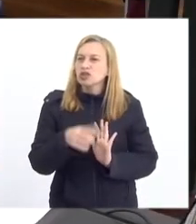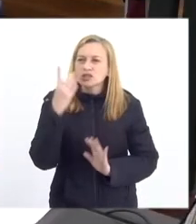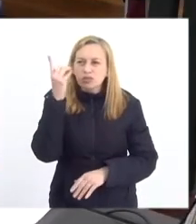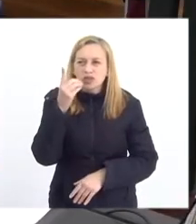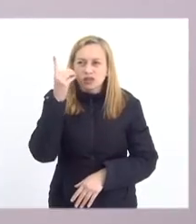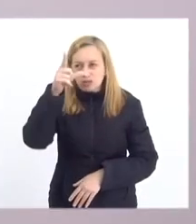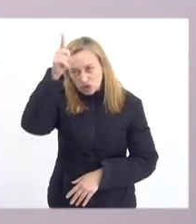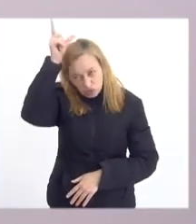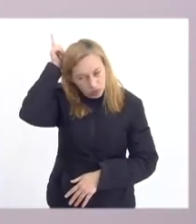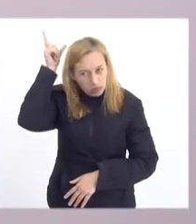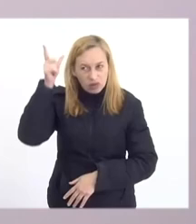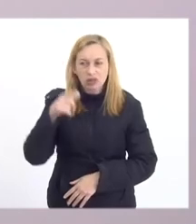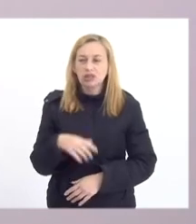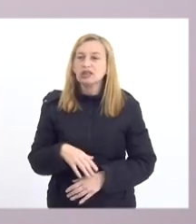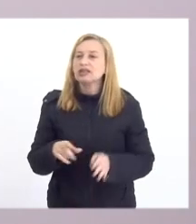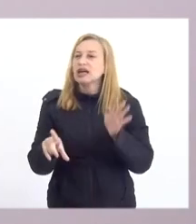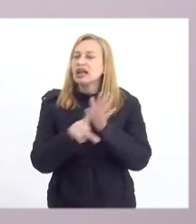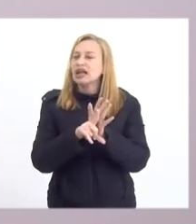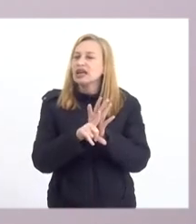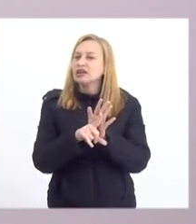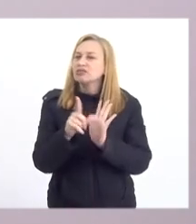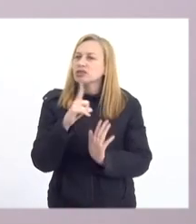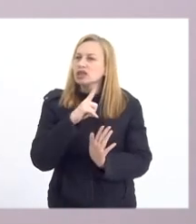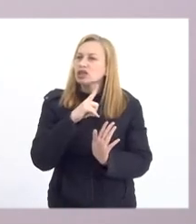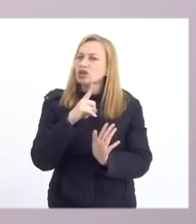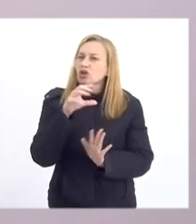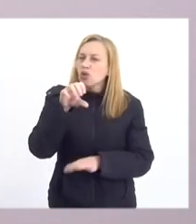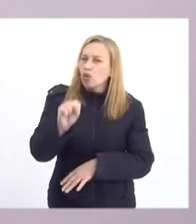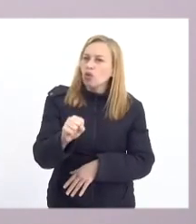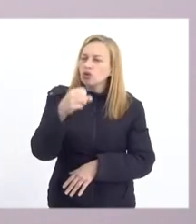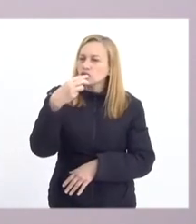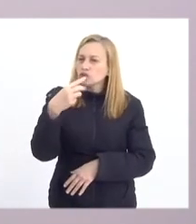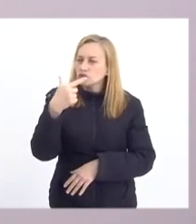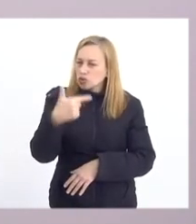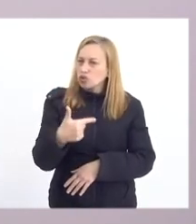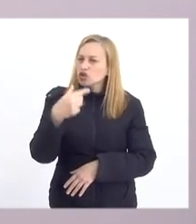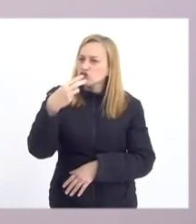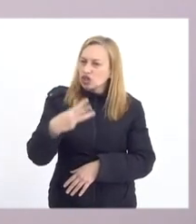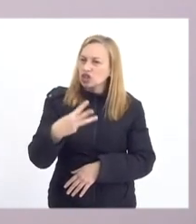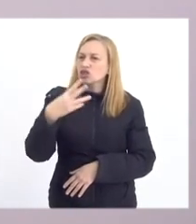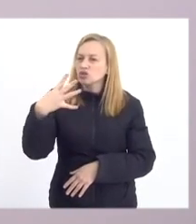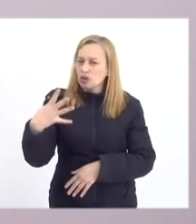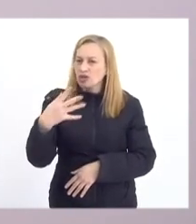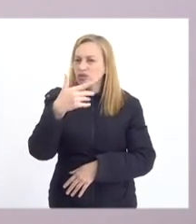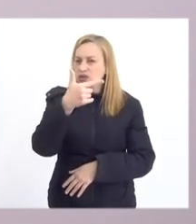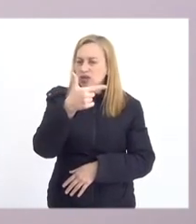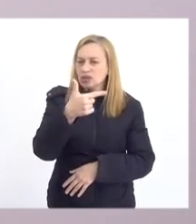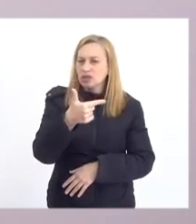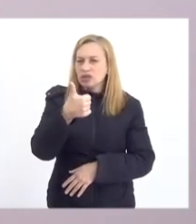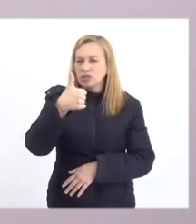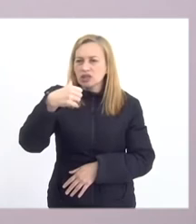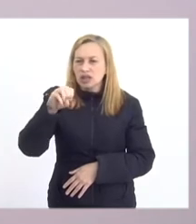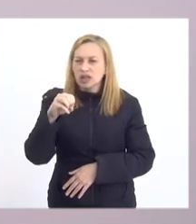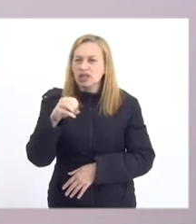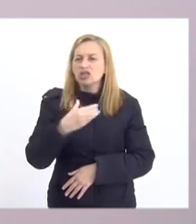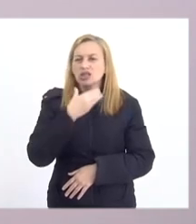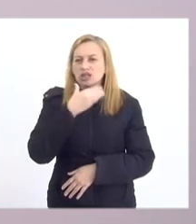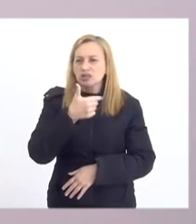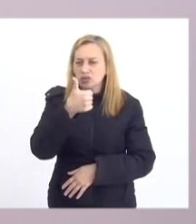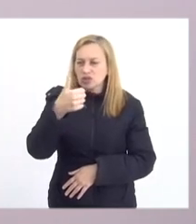pelo seguinte. Porque na lei, há uma lei, que é a lei 8234, de 10 de dezembro de 18, que